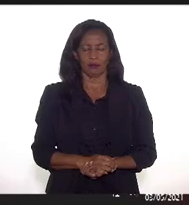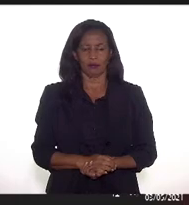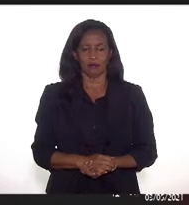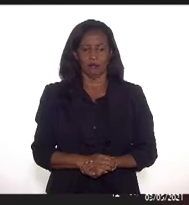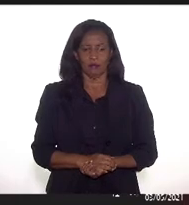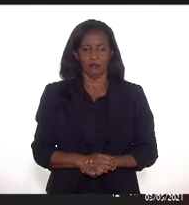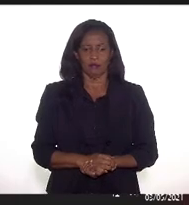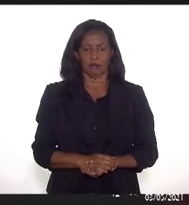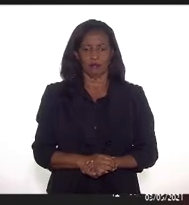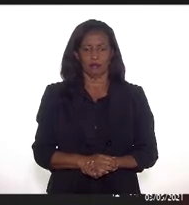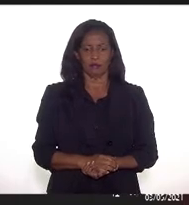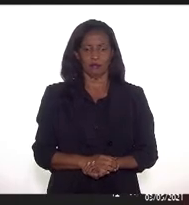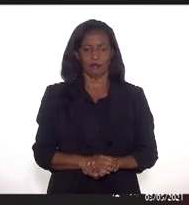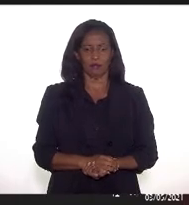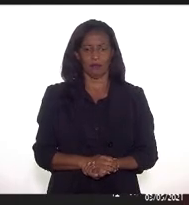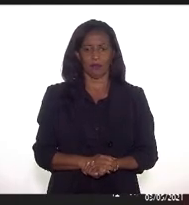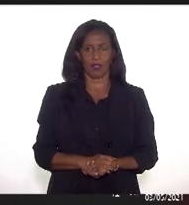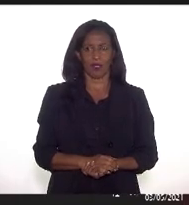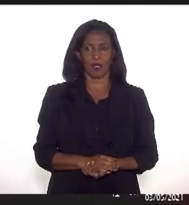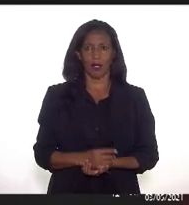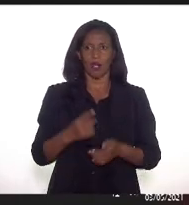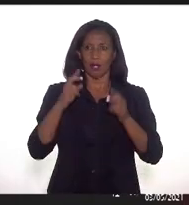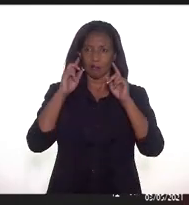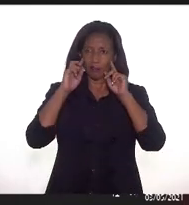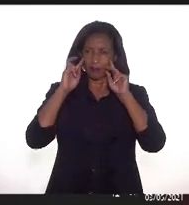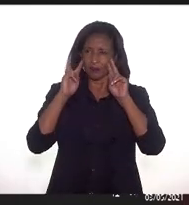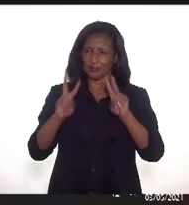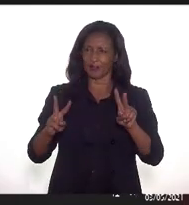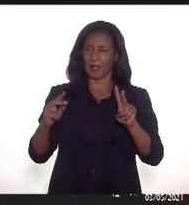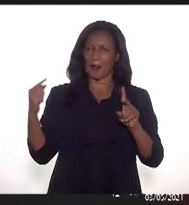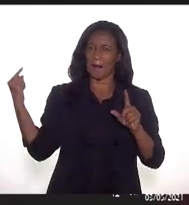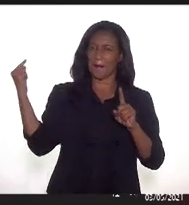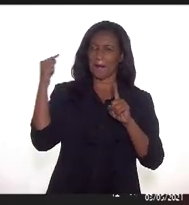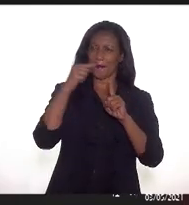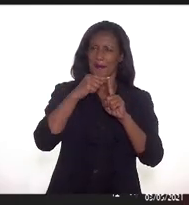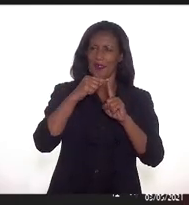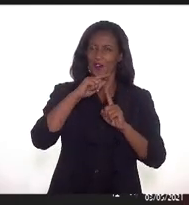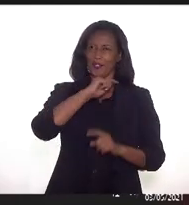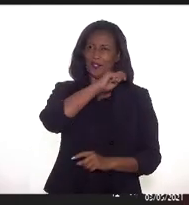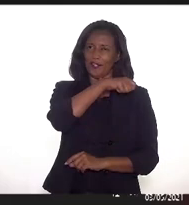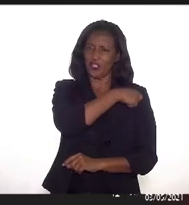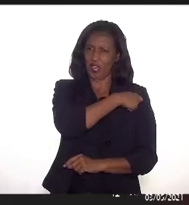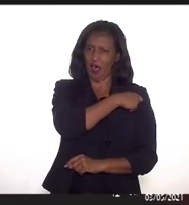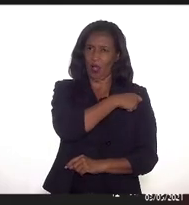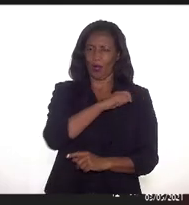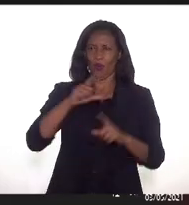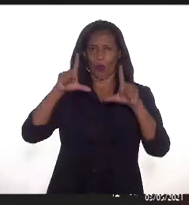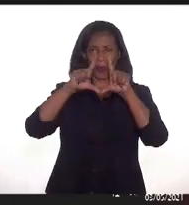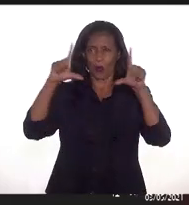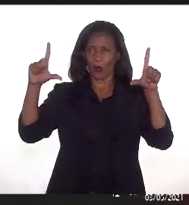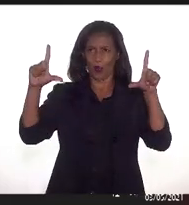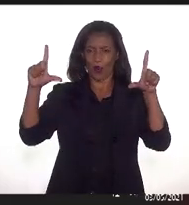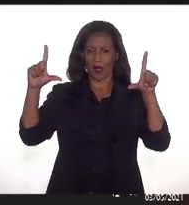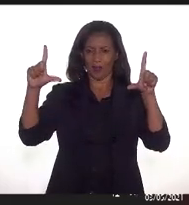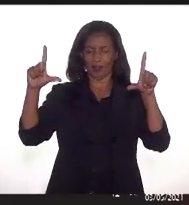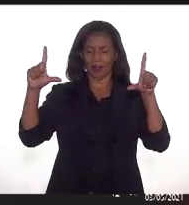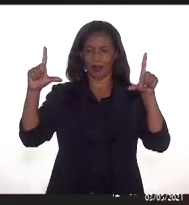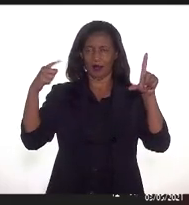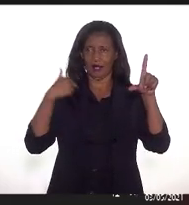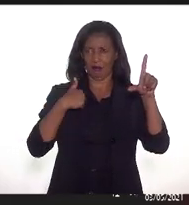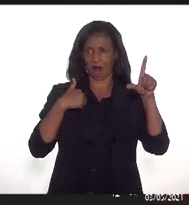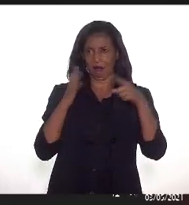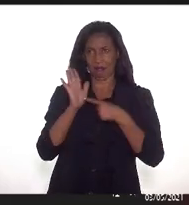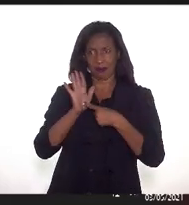Do ponto de vista das metas fiscais, este é o quadro que apresenta aos